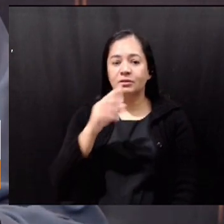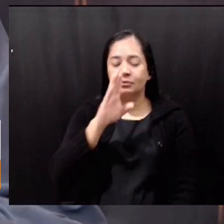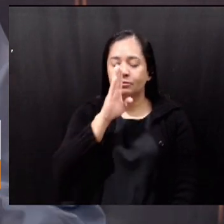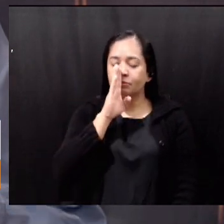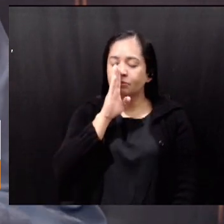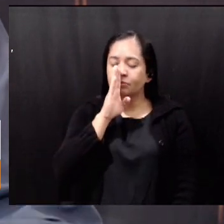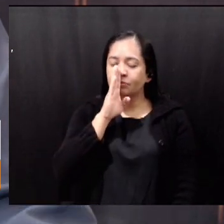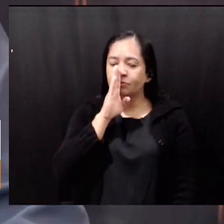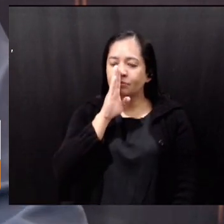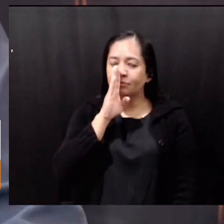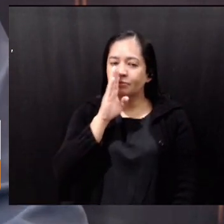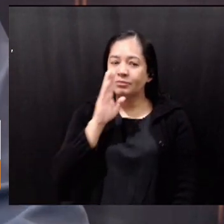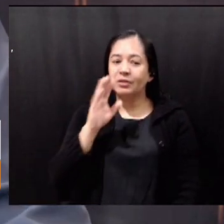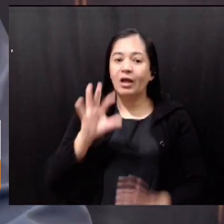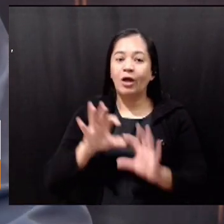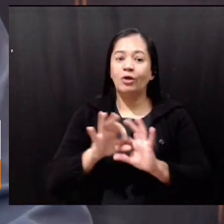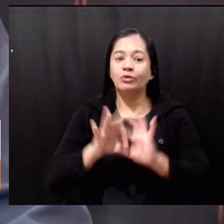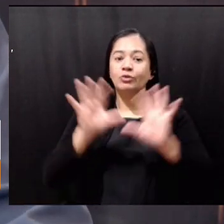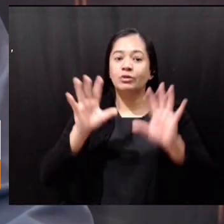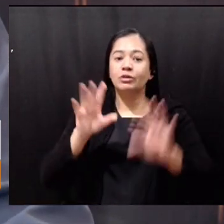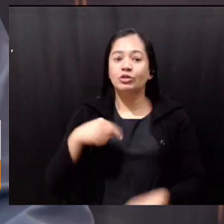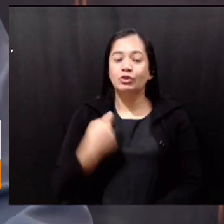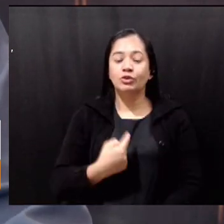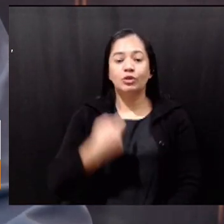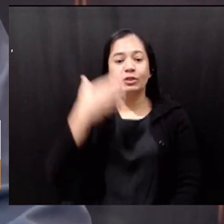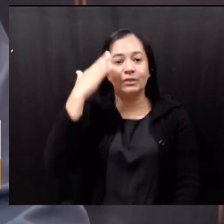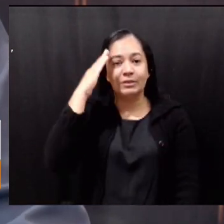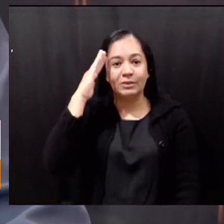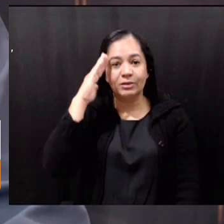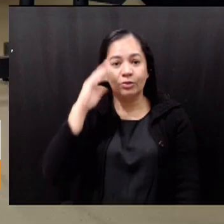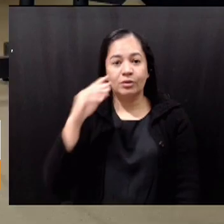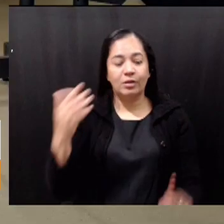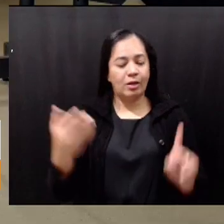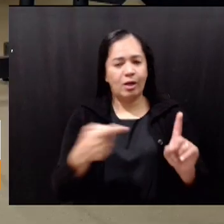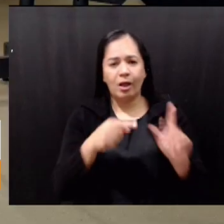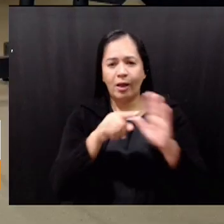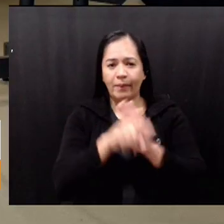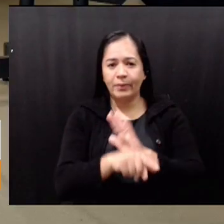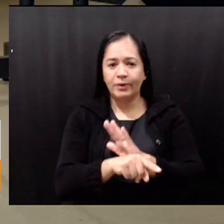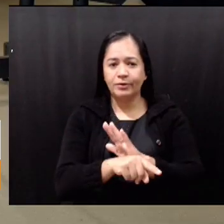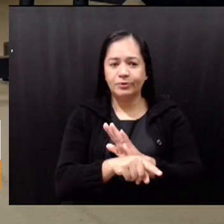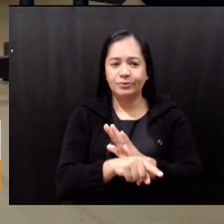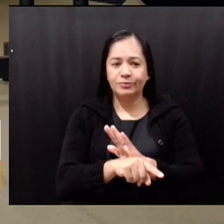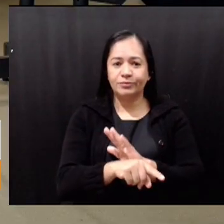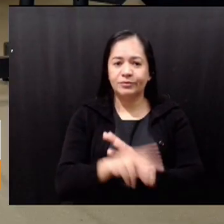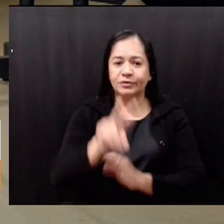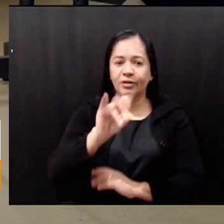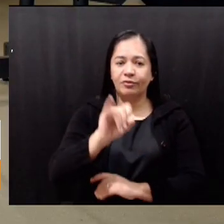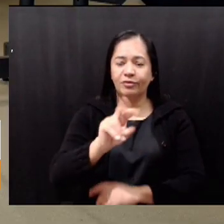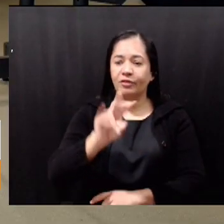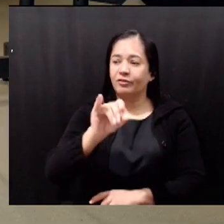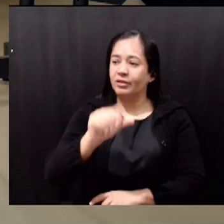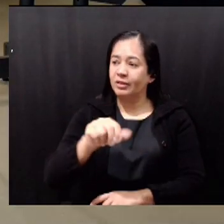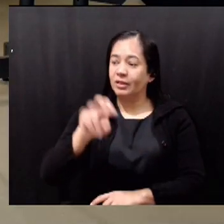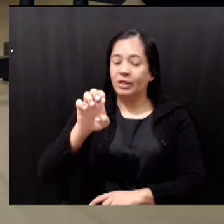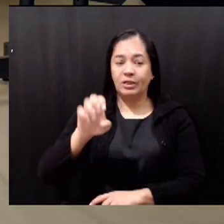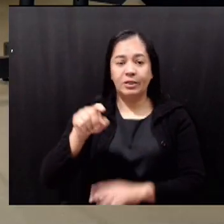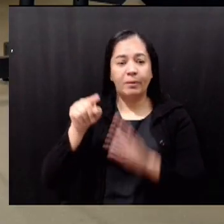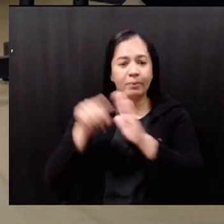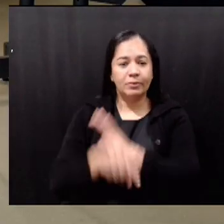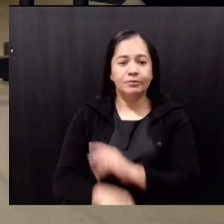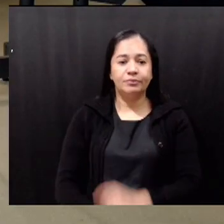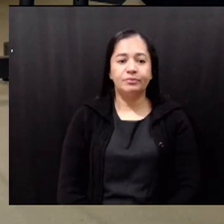inclusive, a gente entender o que a Viviane, né? É a Pergun Viviane. Pode colocar na tela de a novo, por Viviane gentileza, produção? perguntou, né? É a Então, Viviane. Aham.